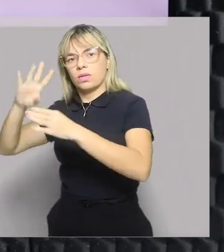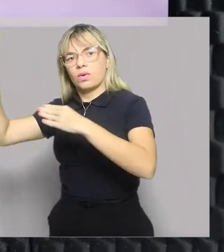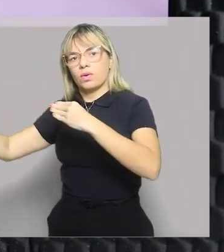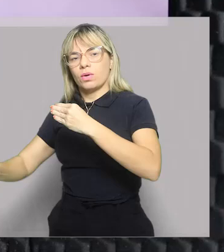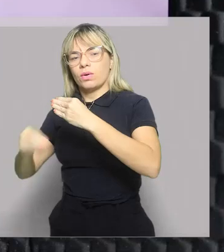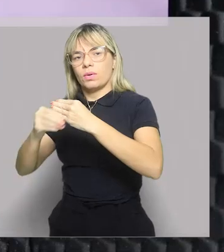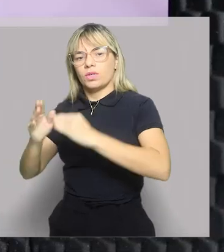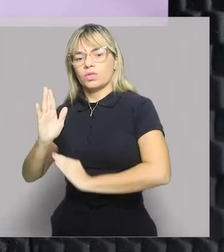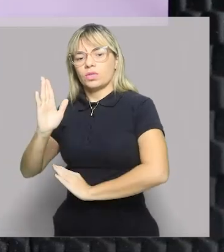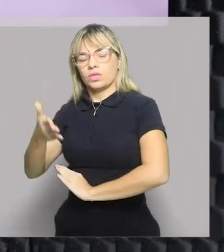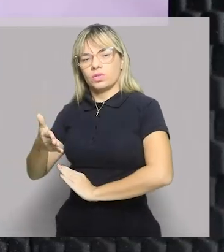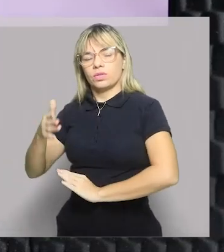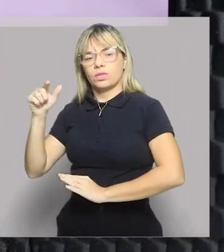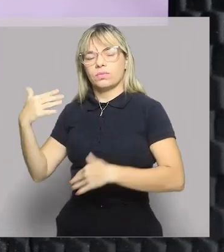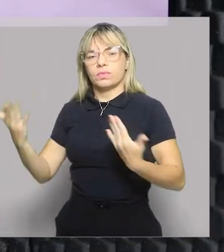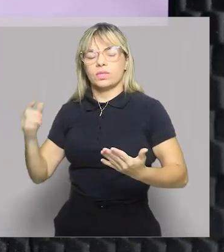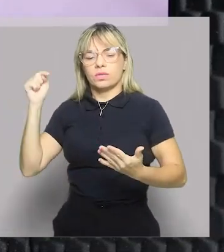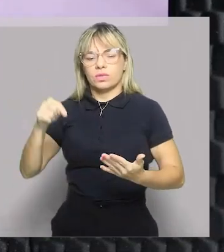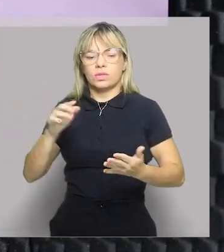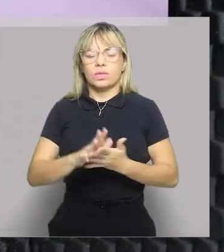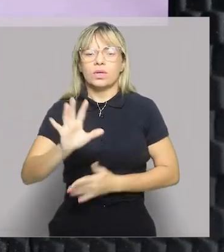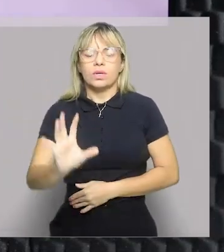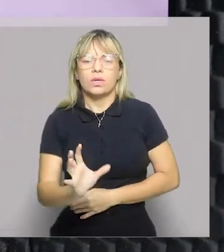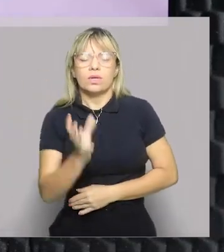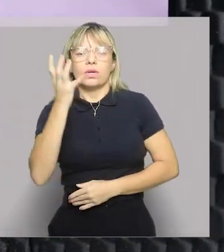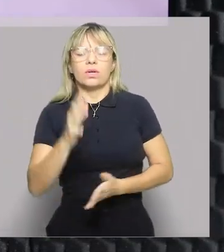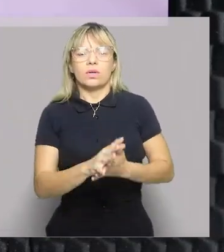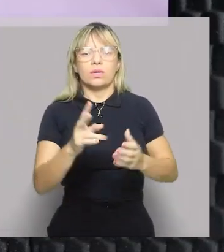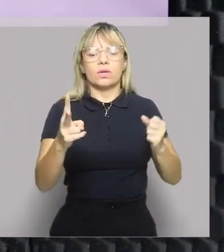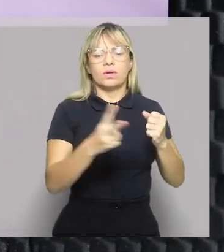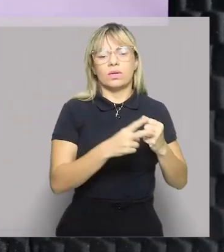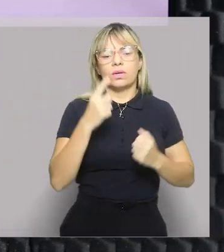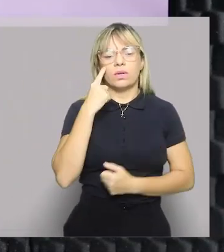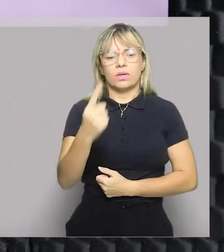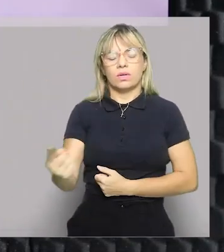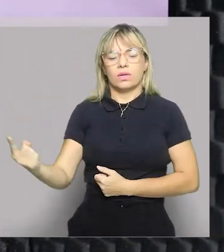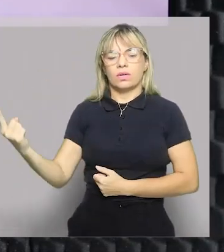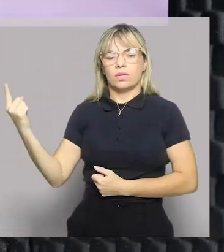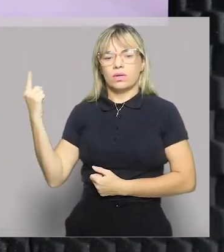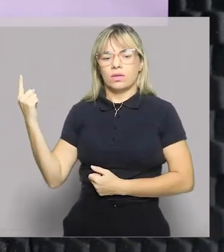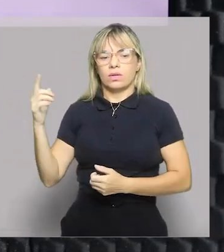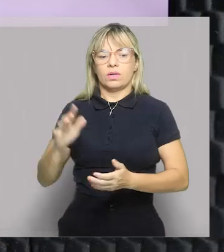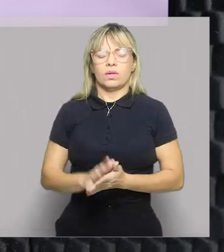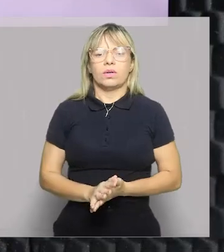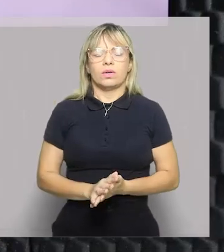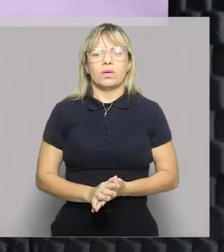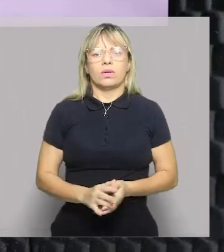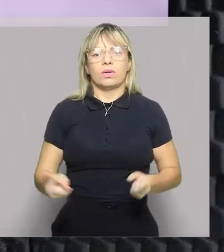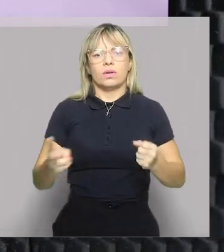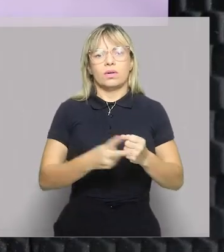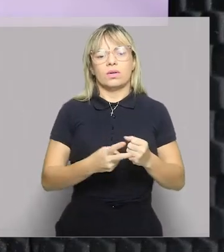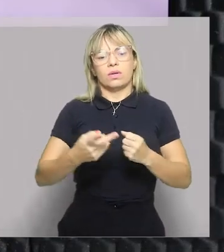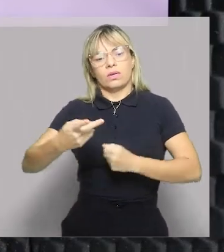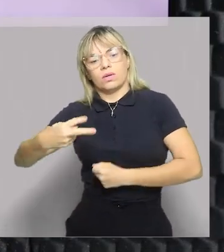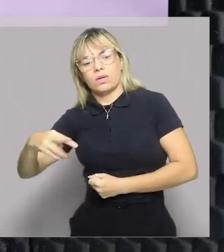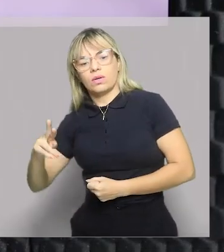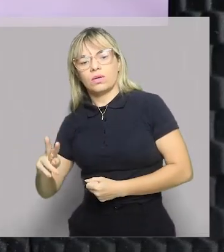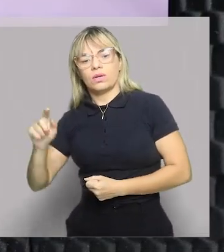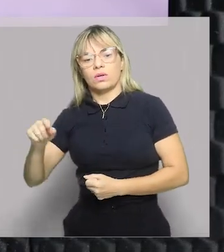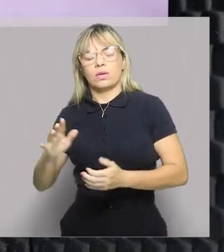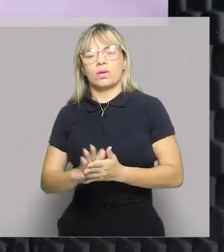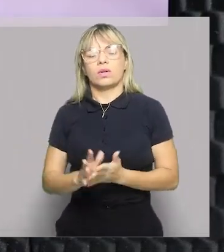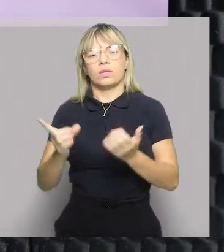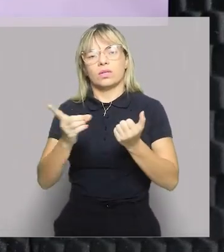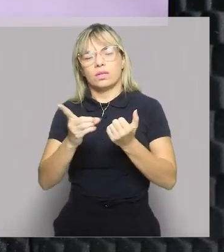complemento. Quando o verbo se liga diretamente ao seu complemento, nós chamamos de verbo transitivo direto. Tudo